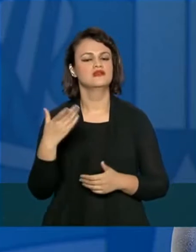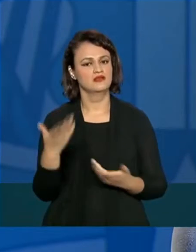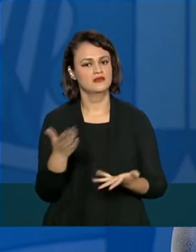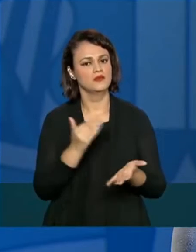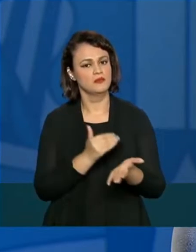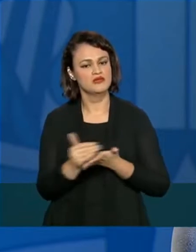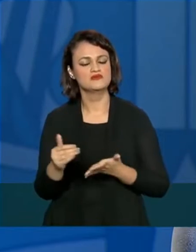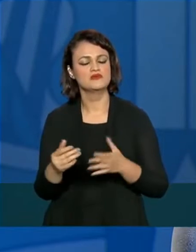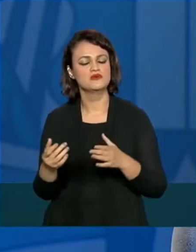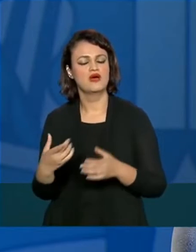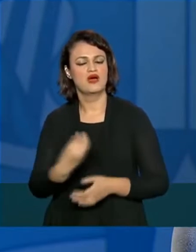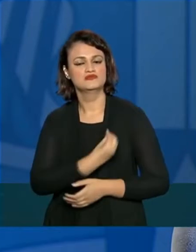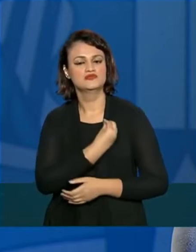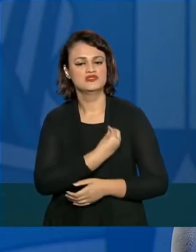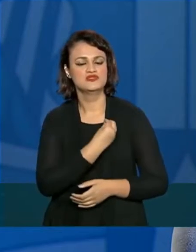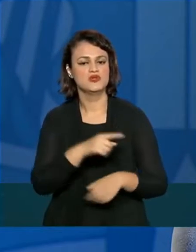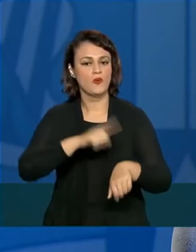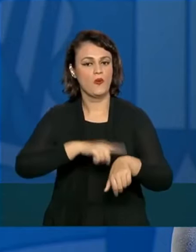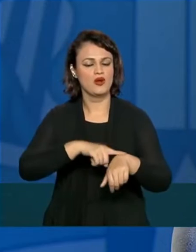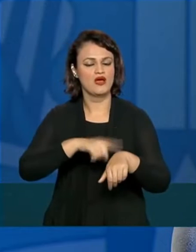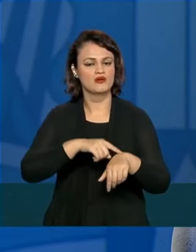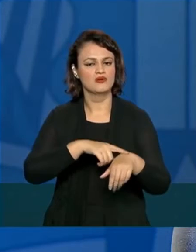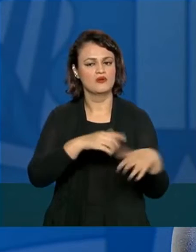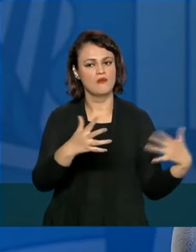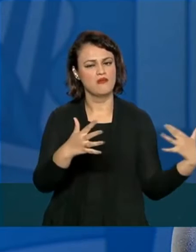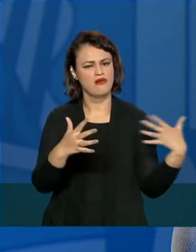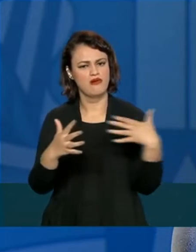contar também com horário estendido de atendimento da população.